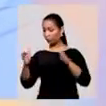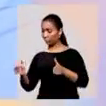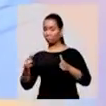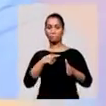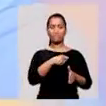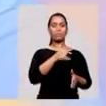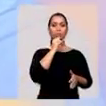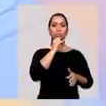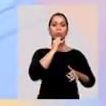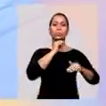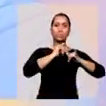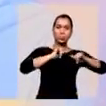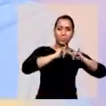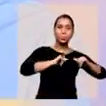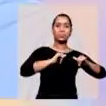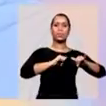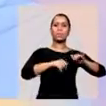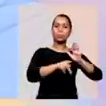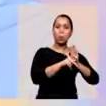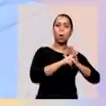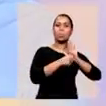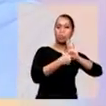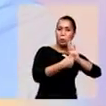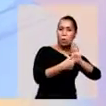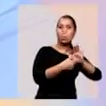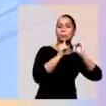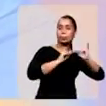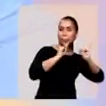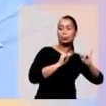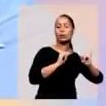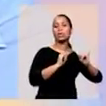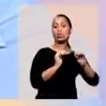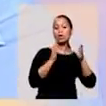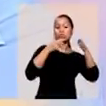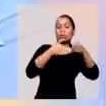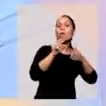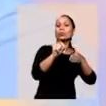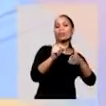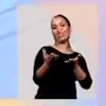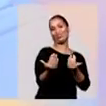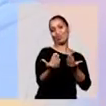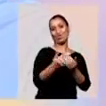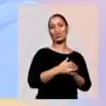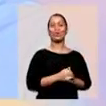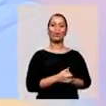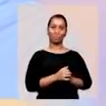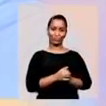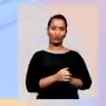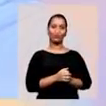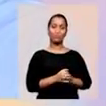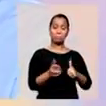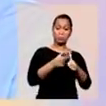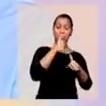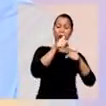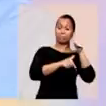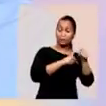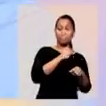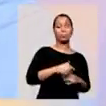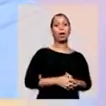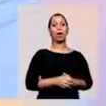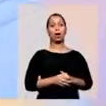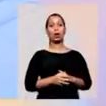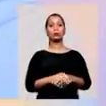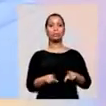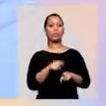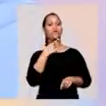exemplo, o mercado de marketing, o mercado comercial, que ele sempre olha muito mais para o jovem, para o gás, para o primeiro emprego,